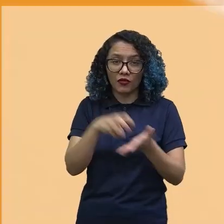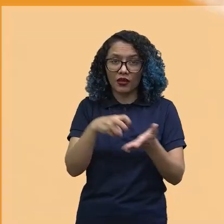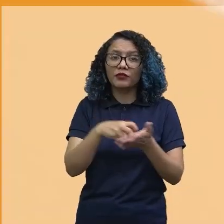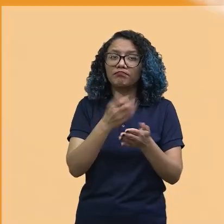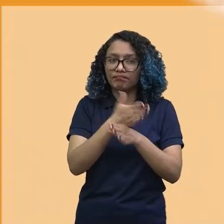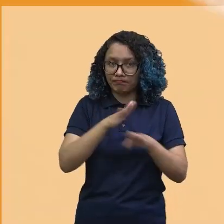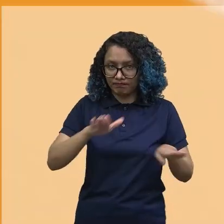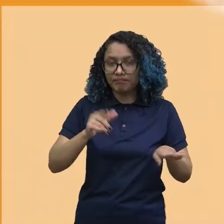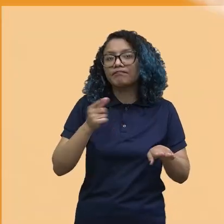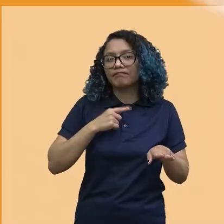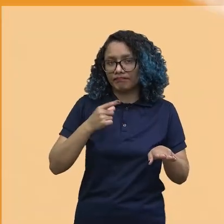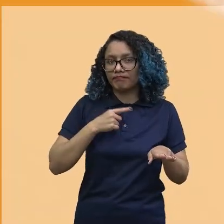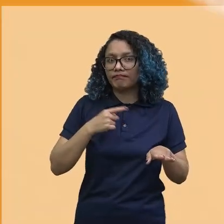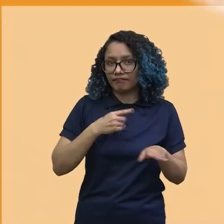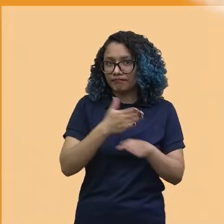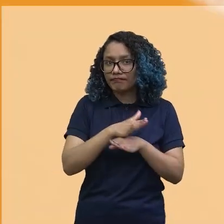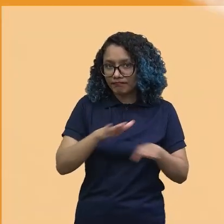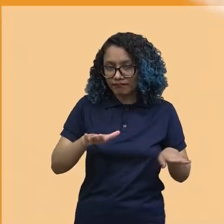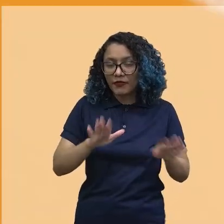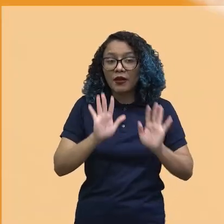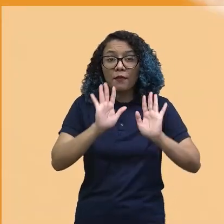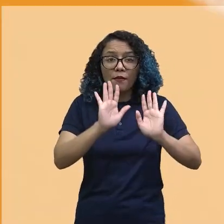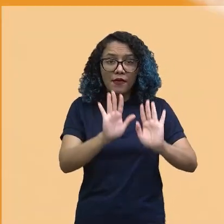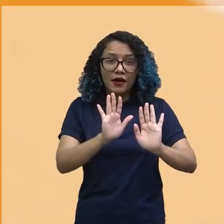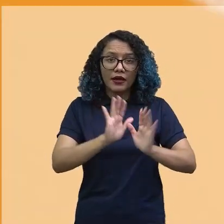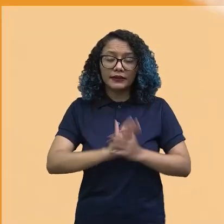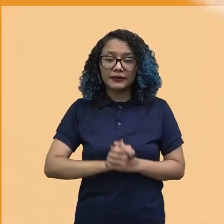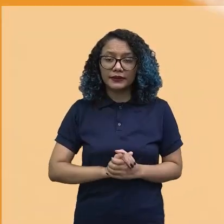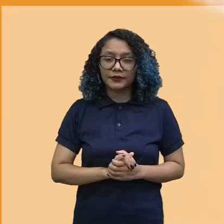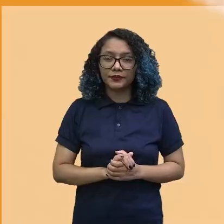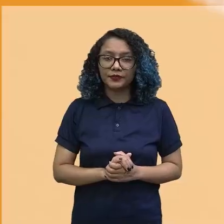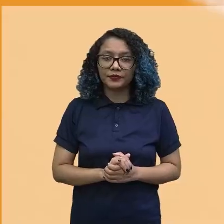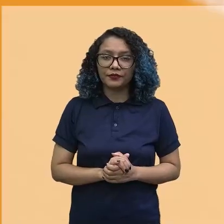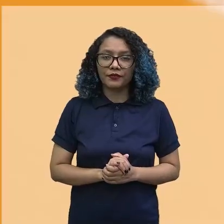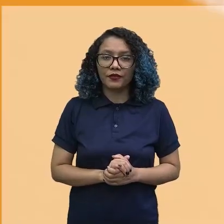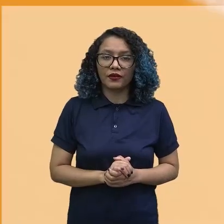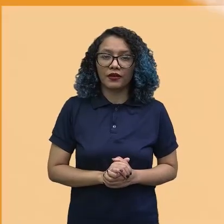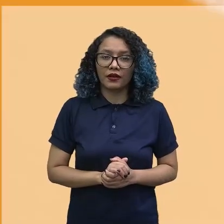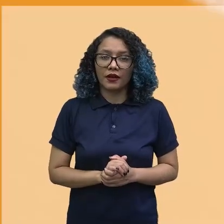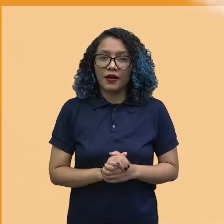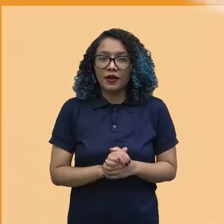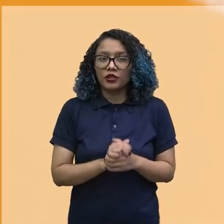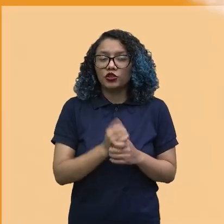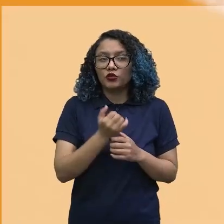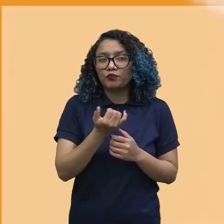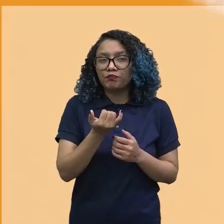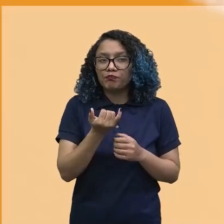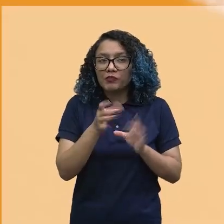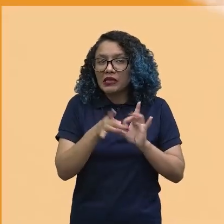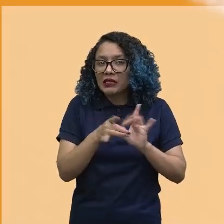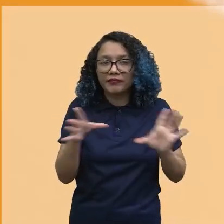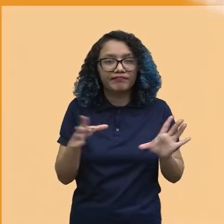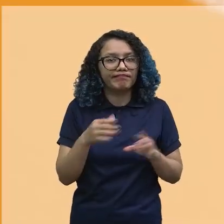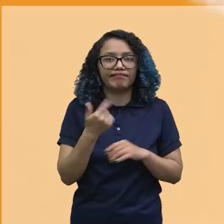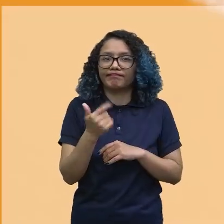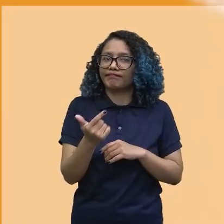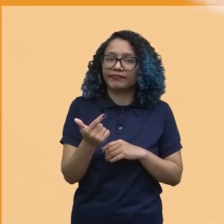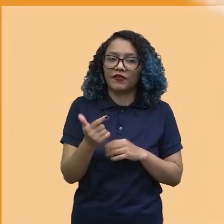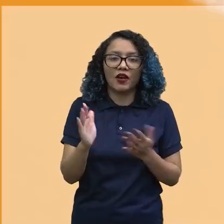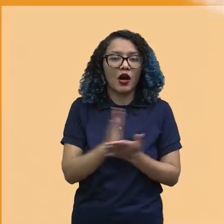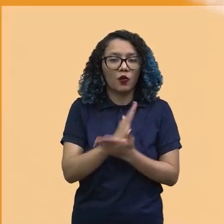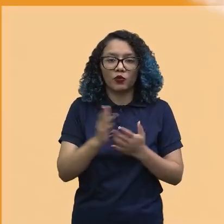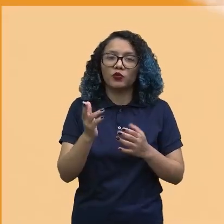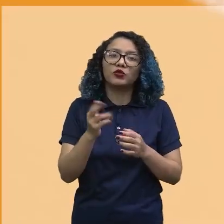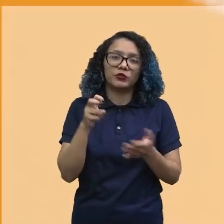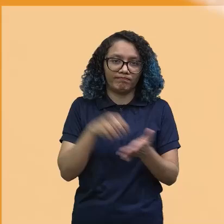práticas ali da Marinha. No entanto, né, não houve anistia para os revoltosos, né? Alguns deles, eles acabaram